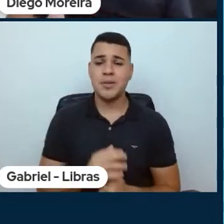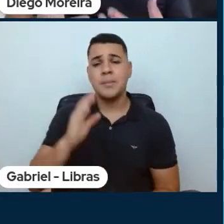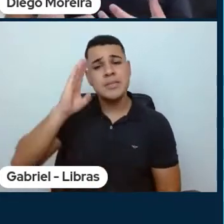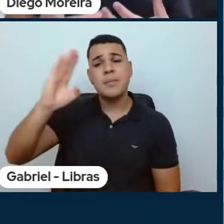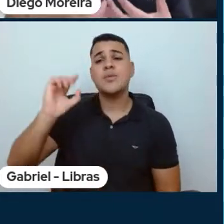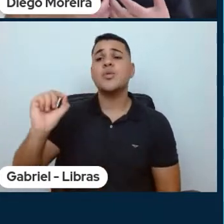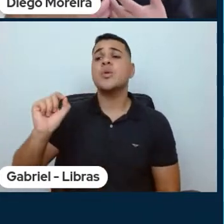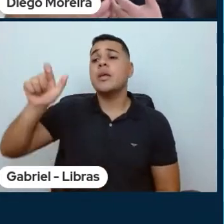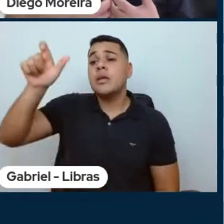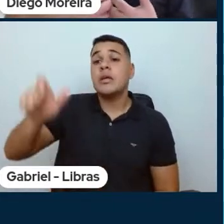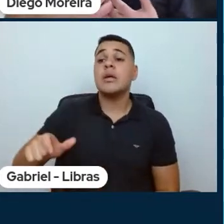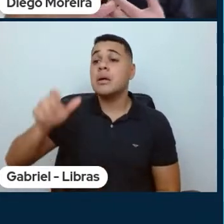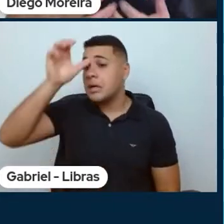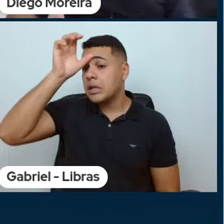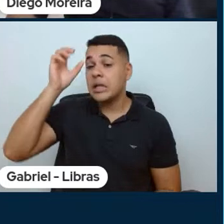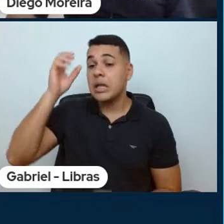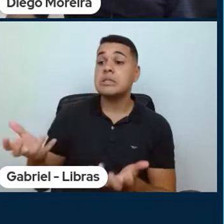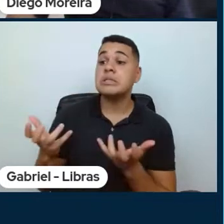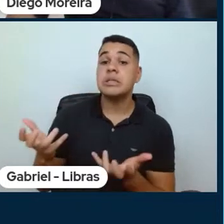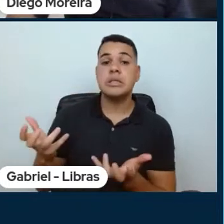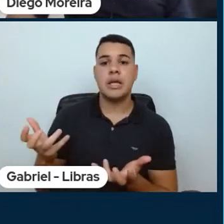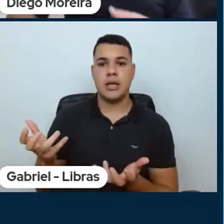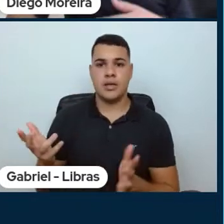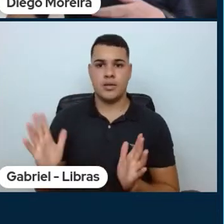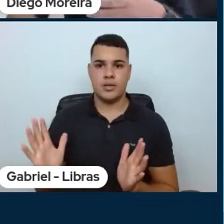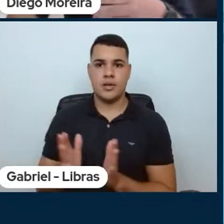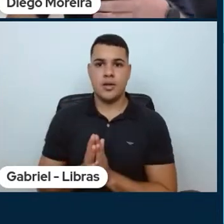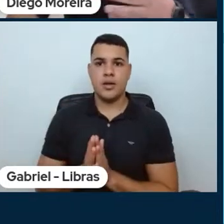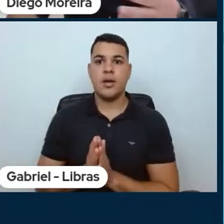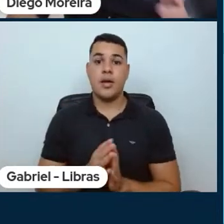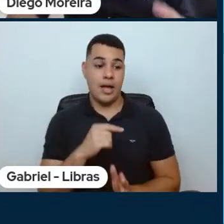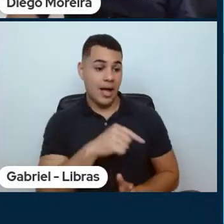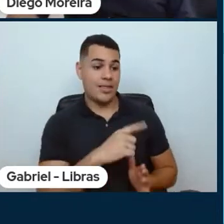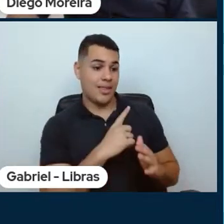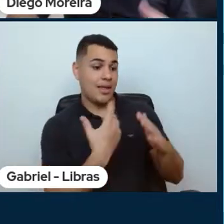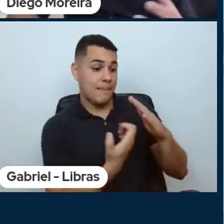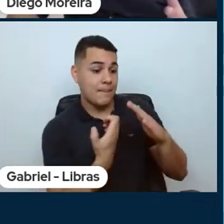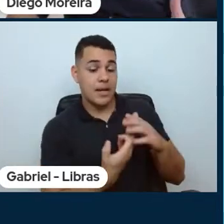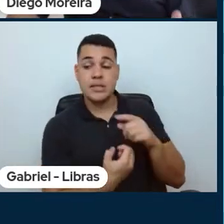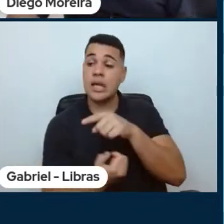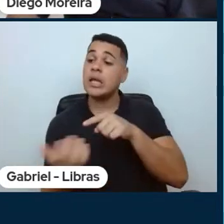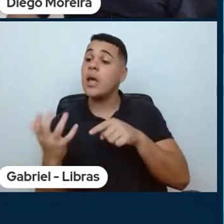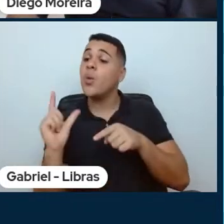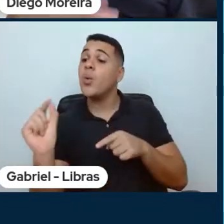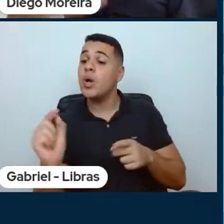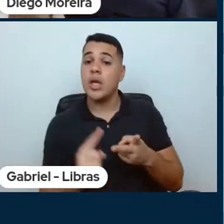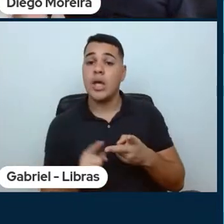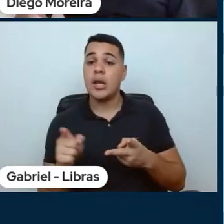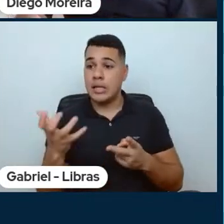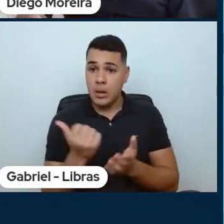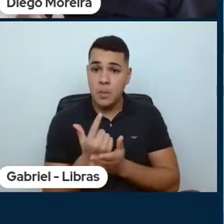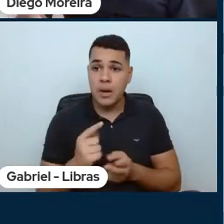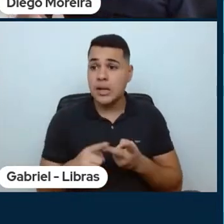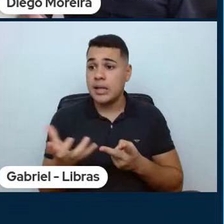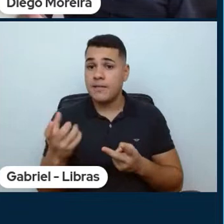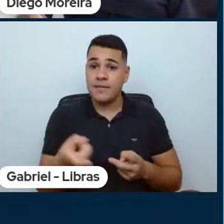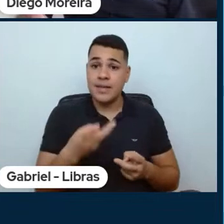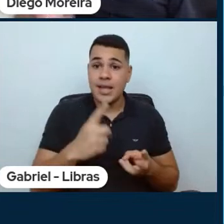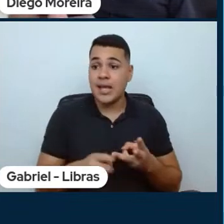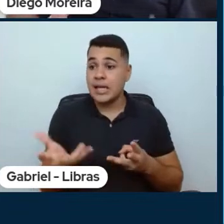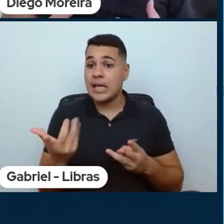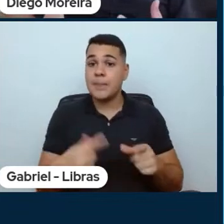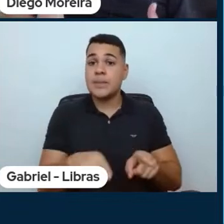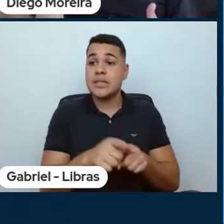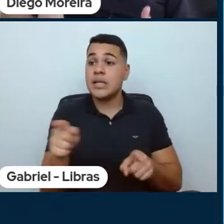né, o que que ele espera da sua marca, do seu produto, do seu serviço, do seu atendimento propriamente dito,